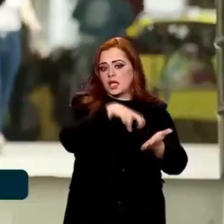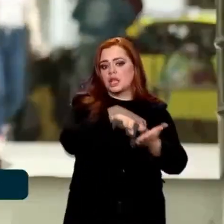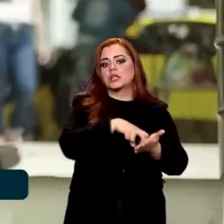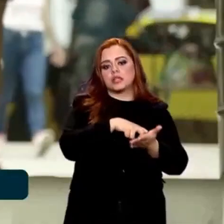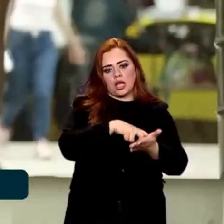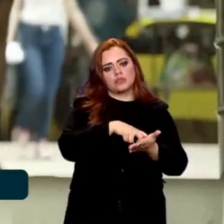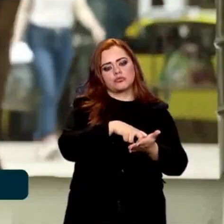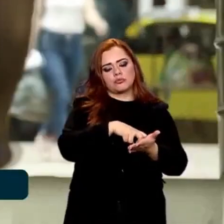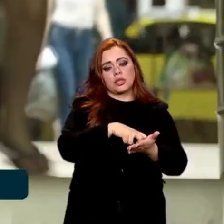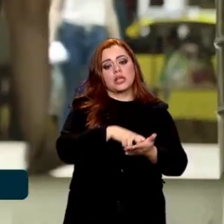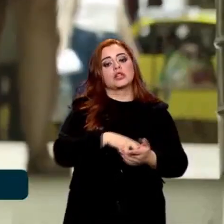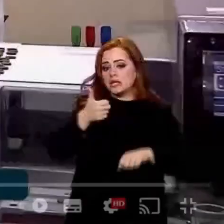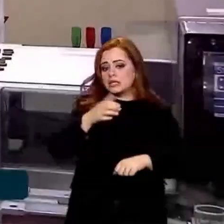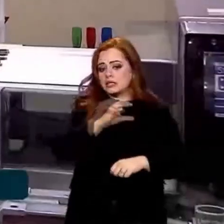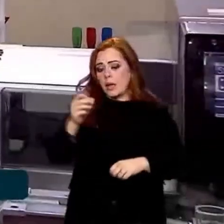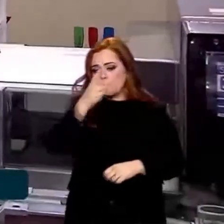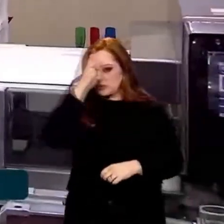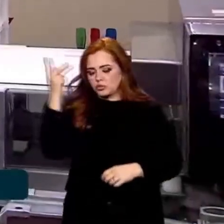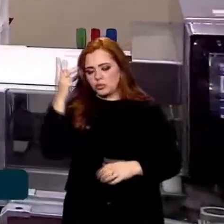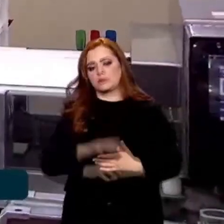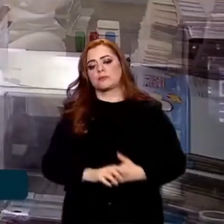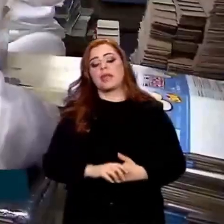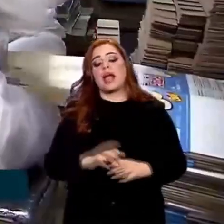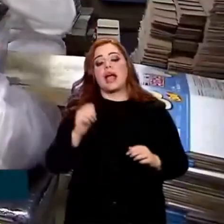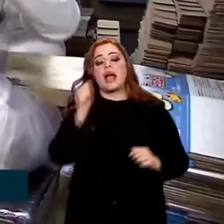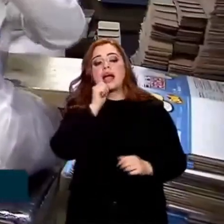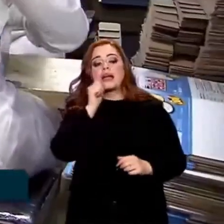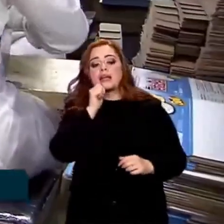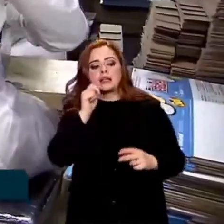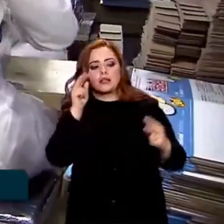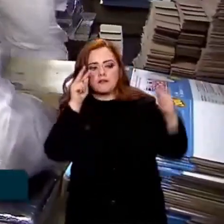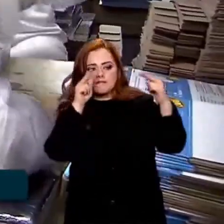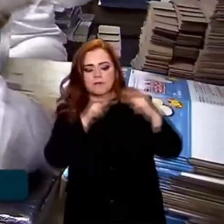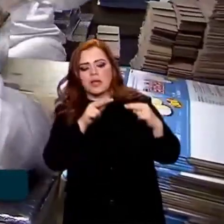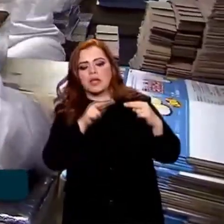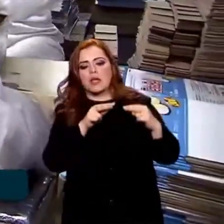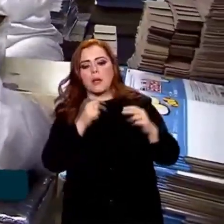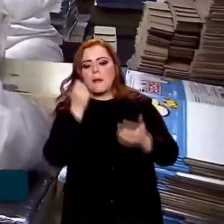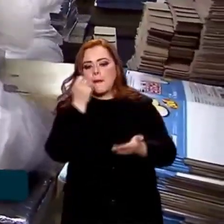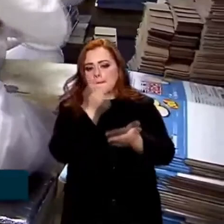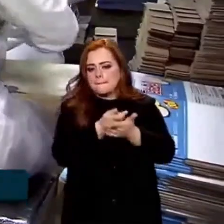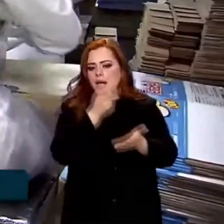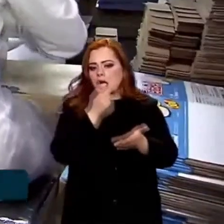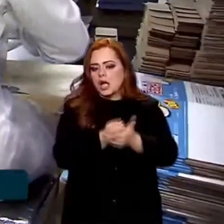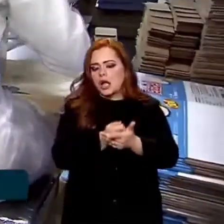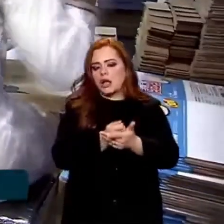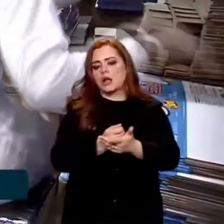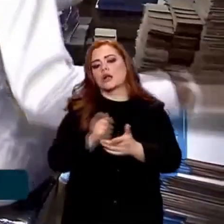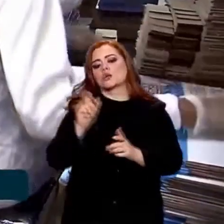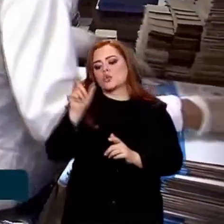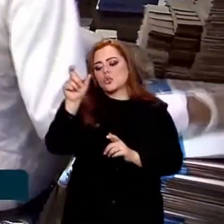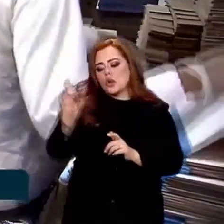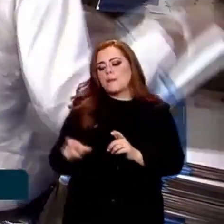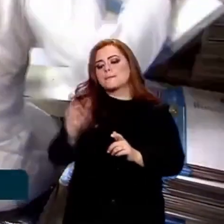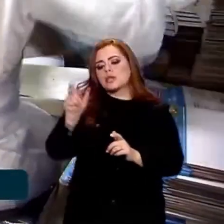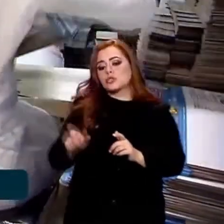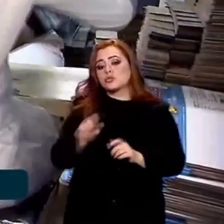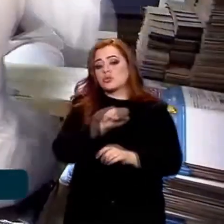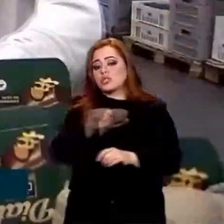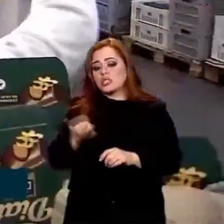Aragão ela que é diretora da União Brasileira de mulheres ressalta que para além do combate à